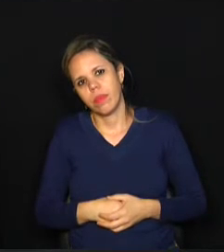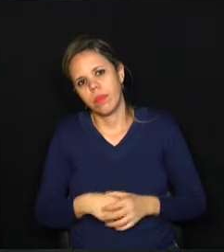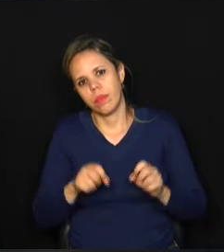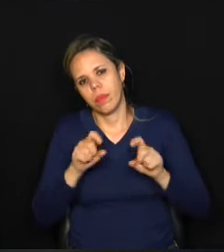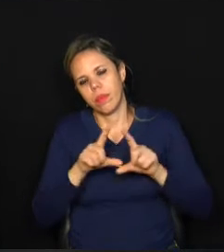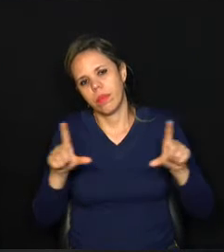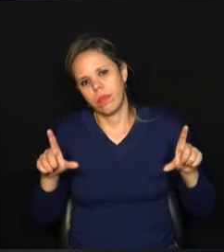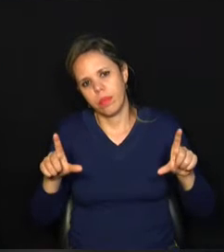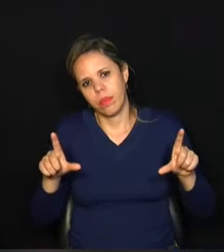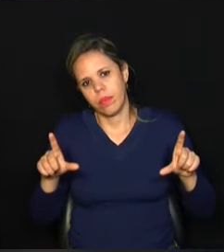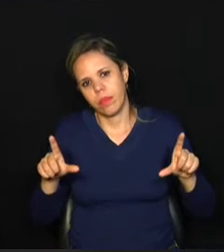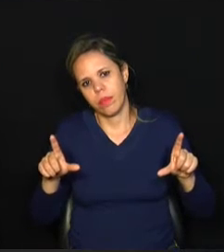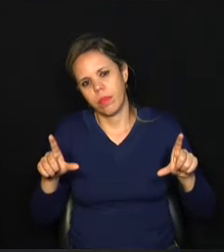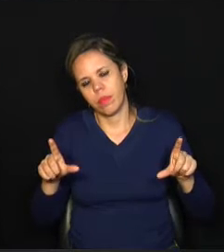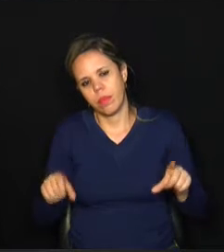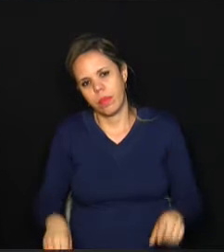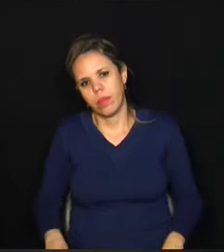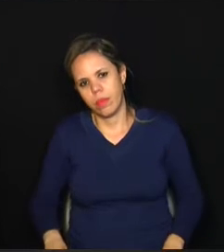placas